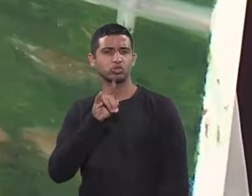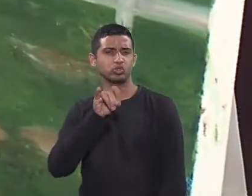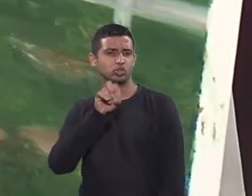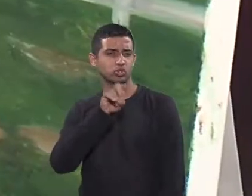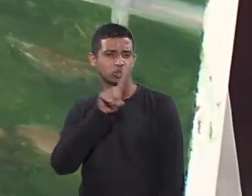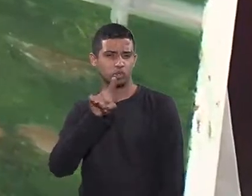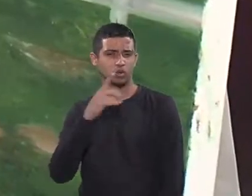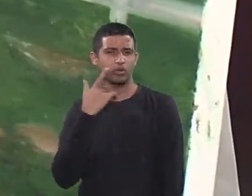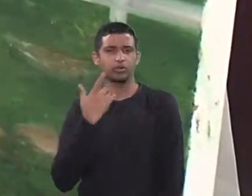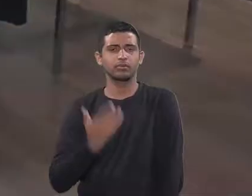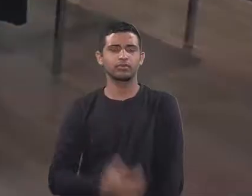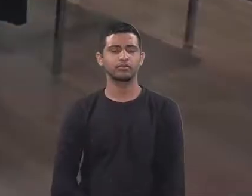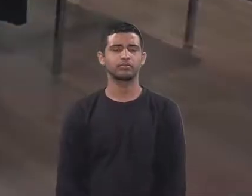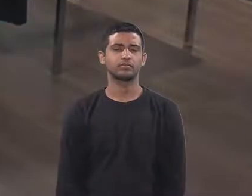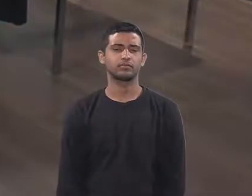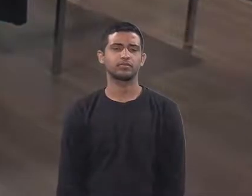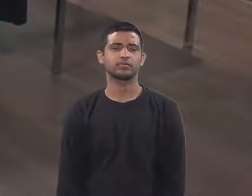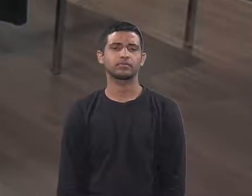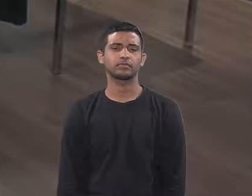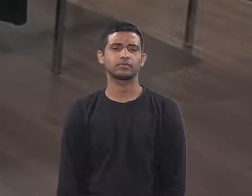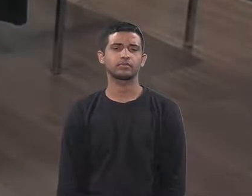fez